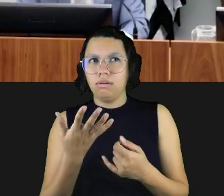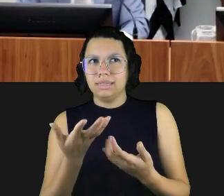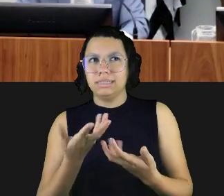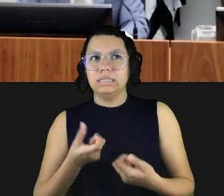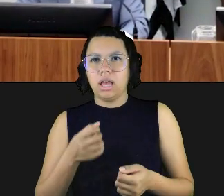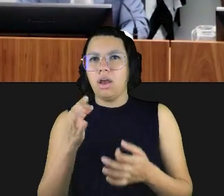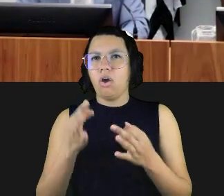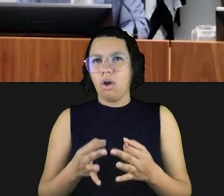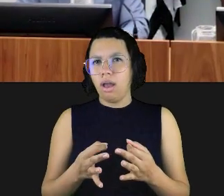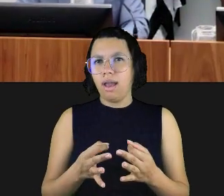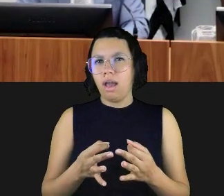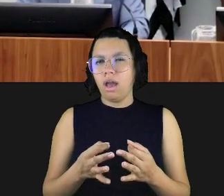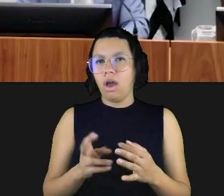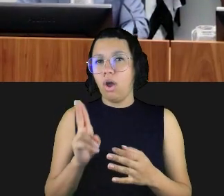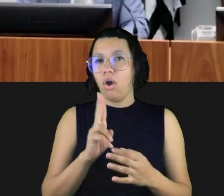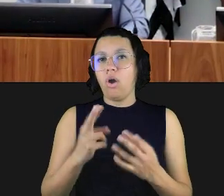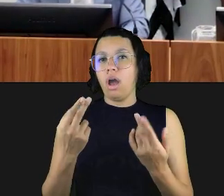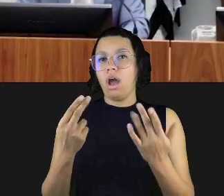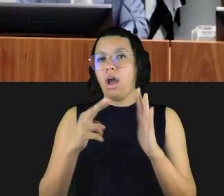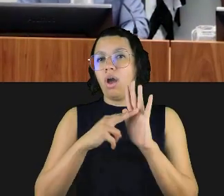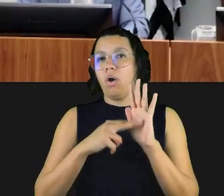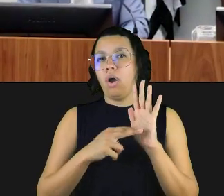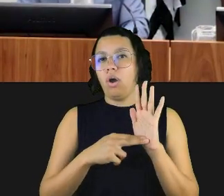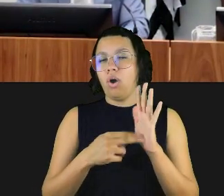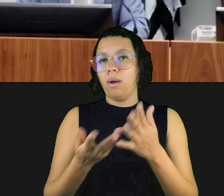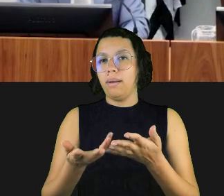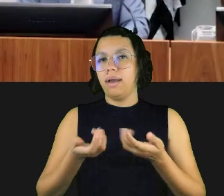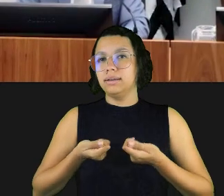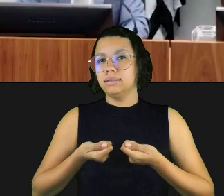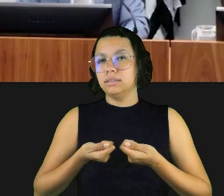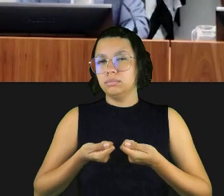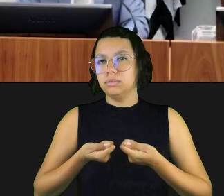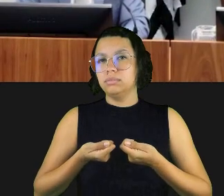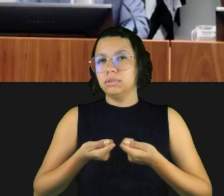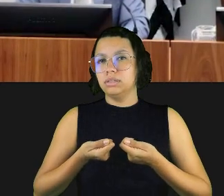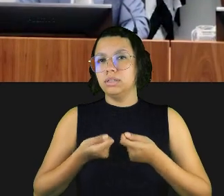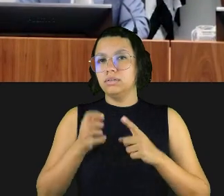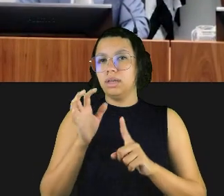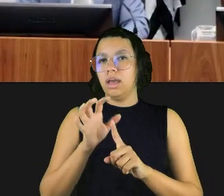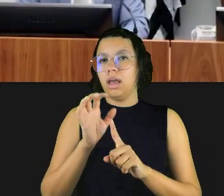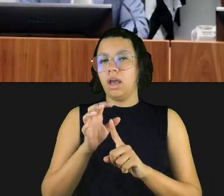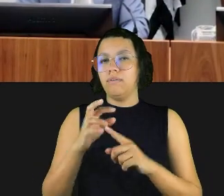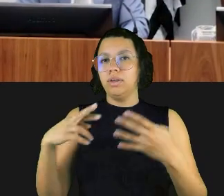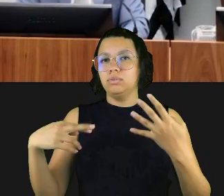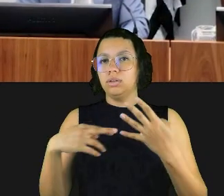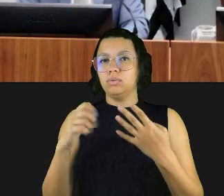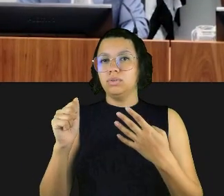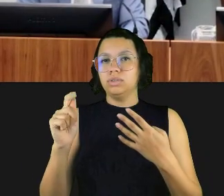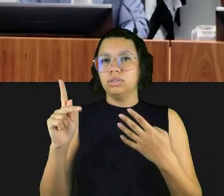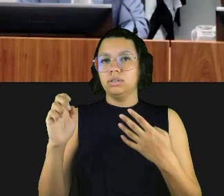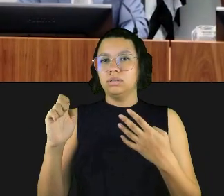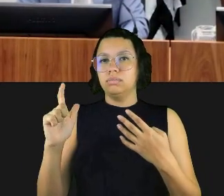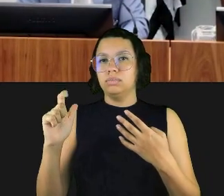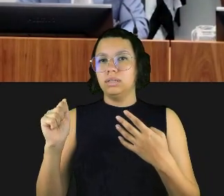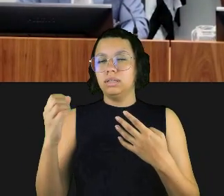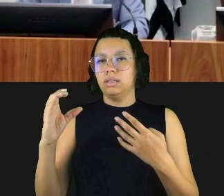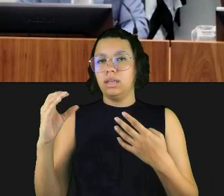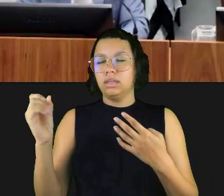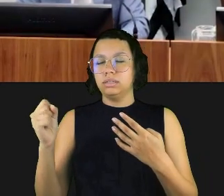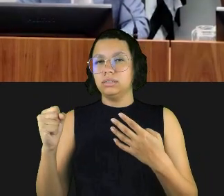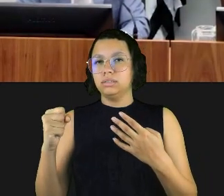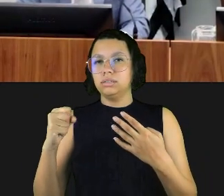para recebimento e efeitos da apelação aplicáveis aos embargos, por analogia e